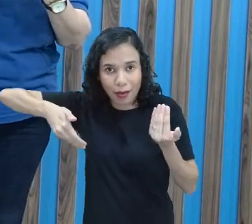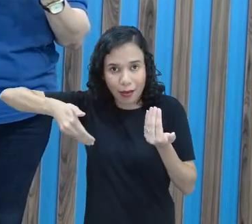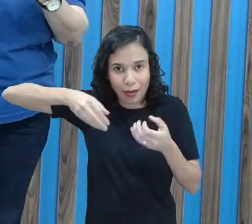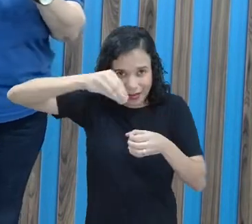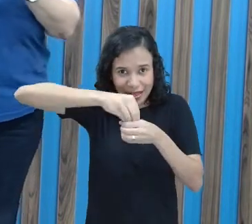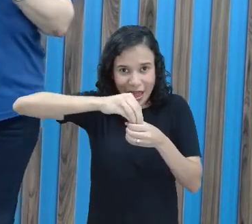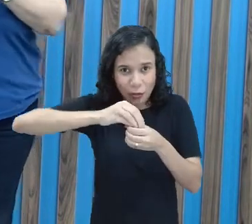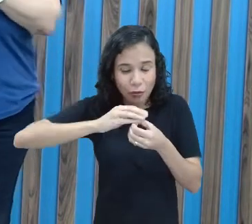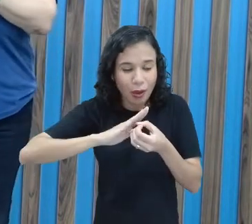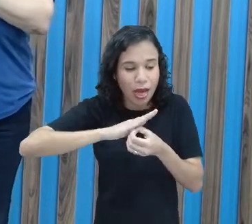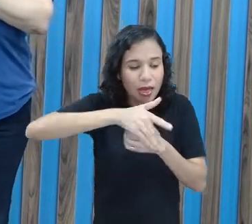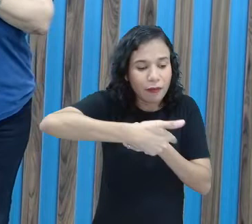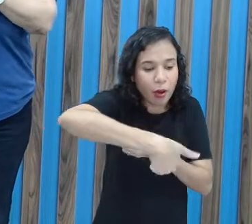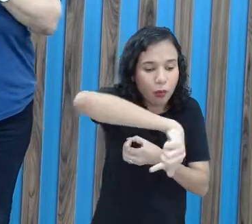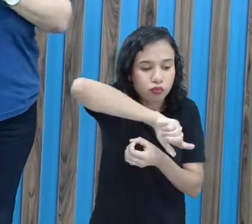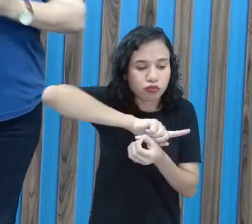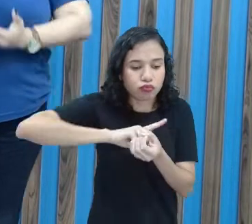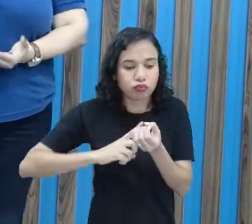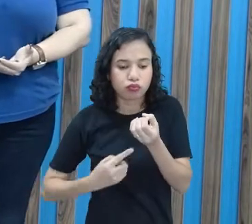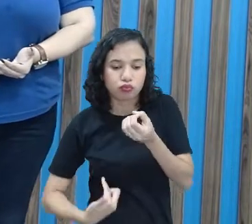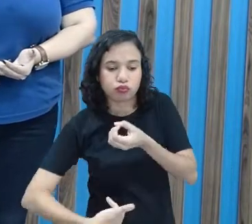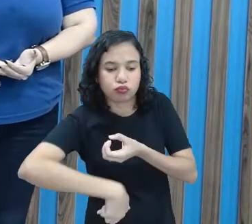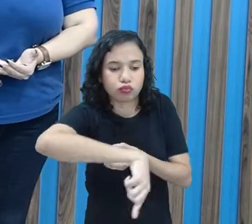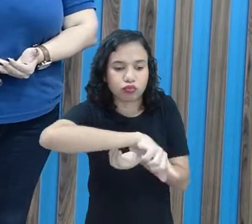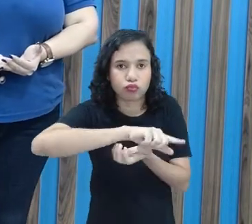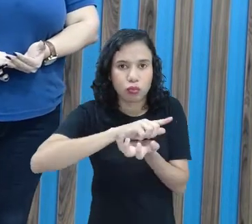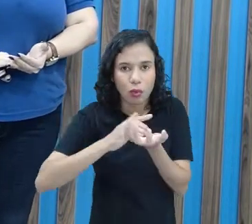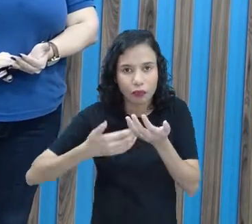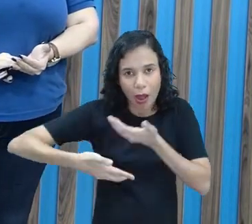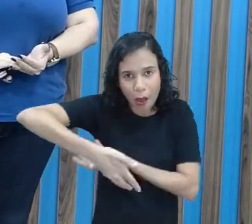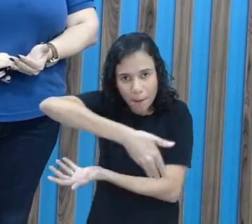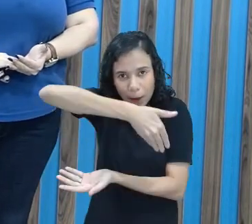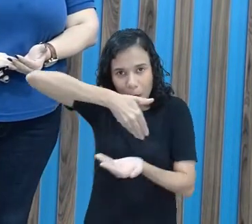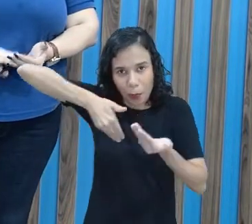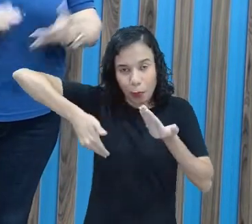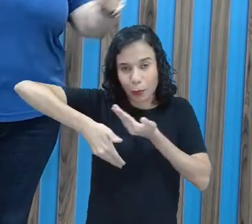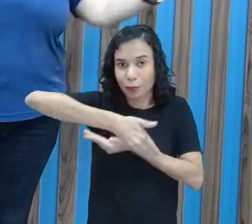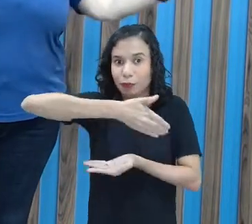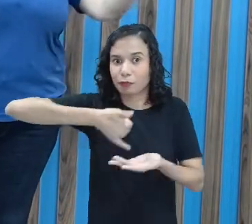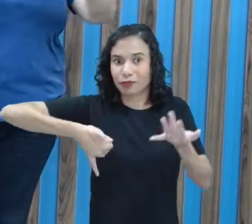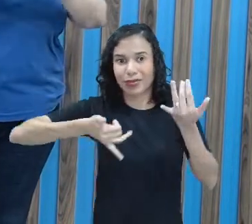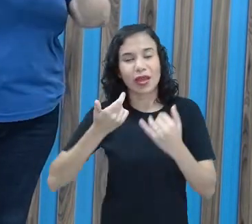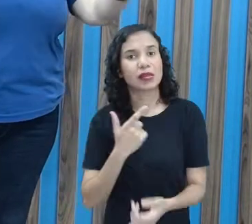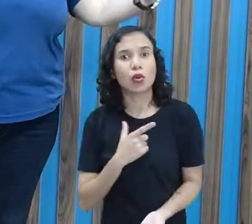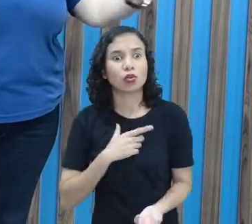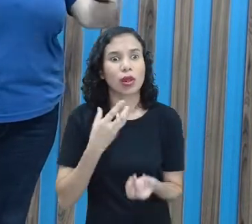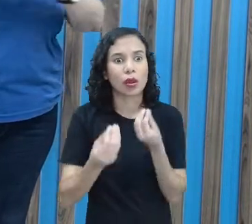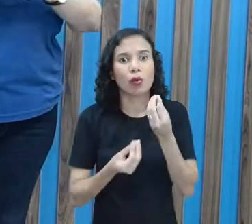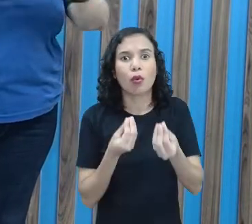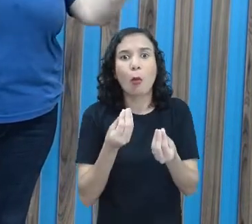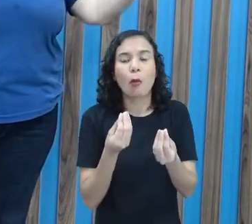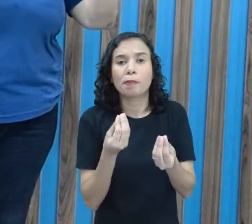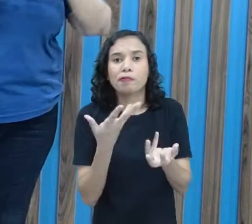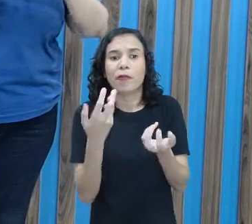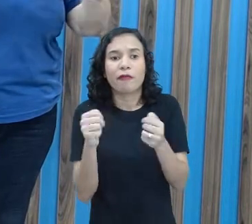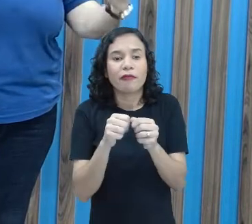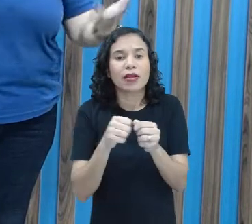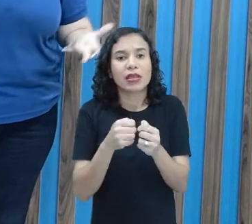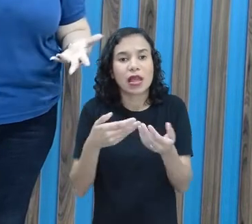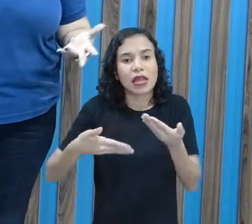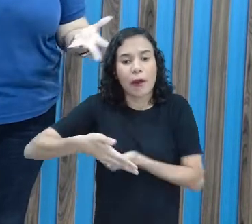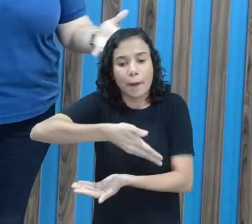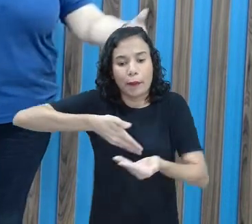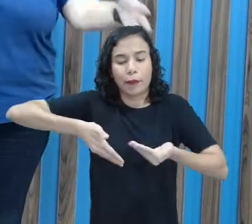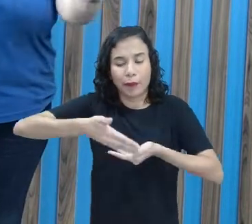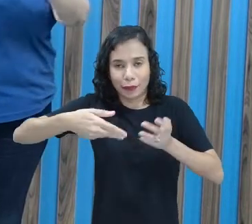dentro do núcleo com o citoplasma da célula. Olha que interessante. Senão não teria como, né, fazer esse retorno